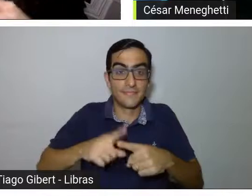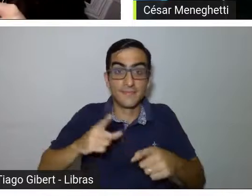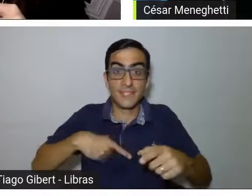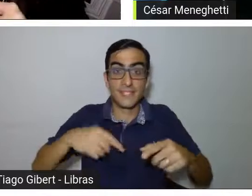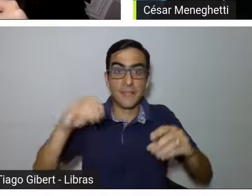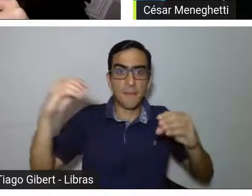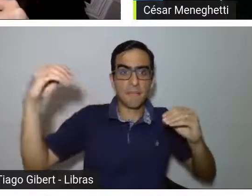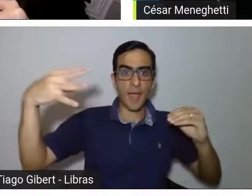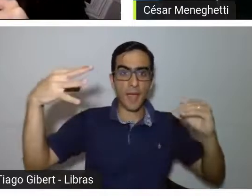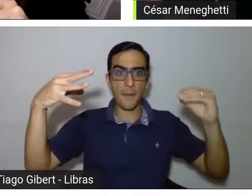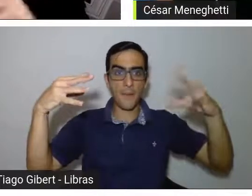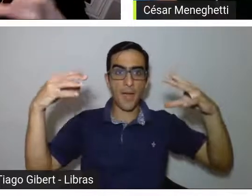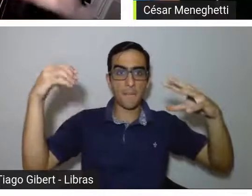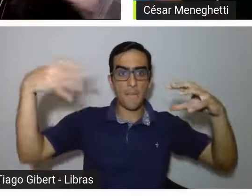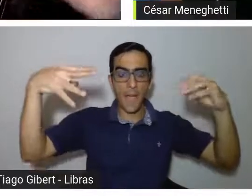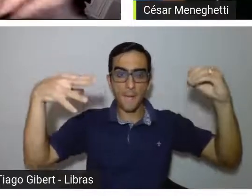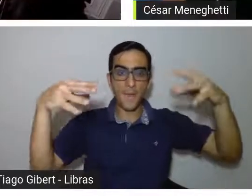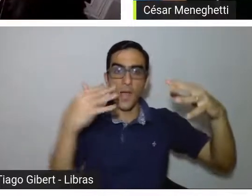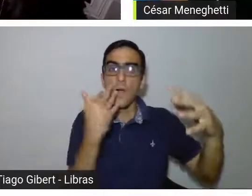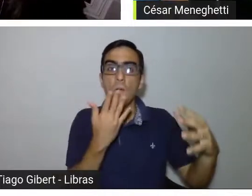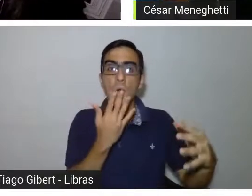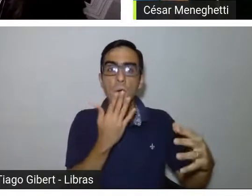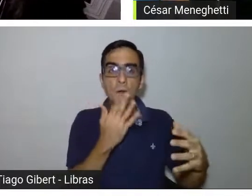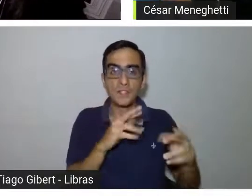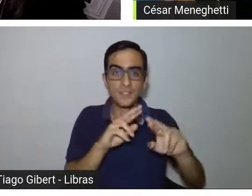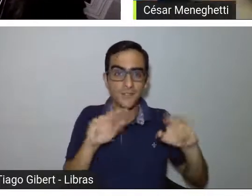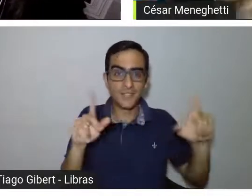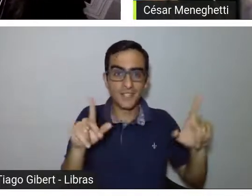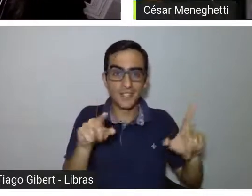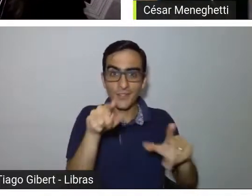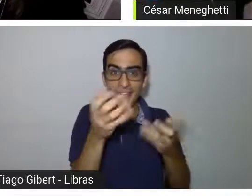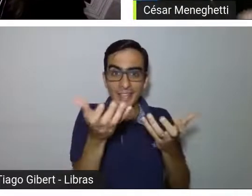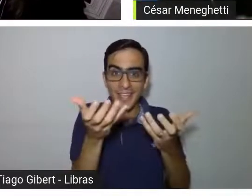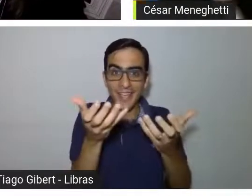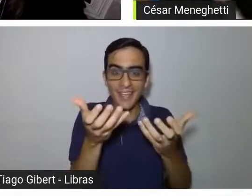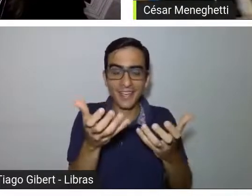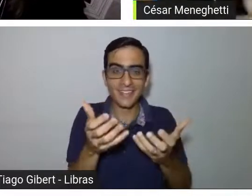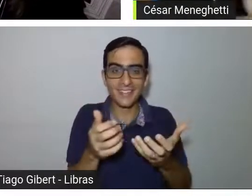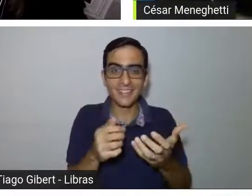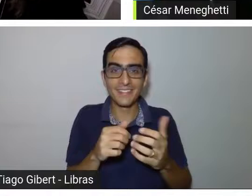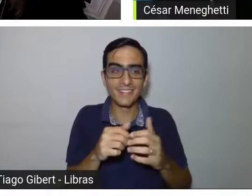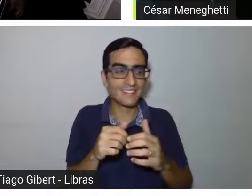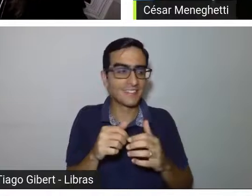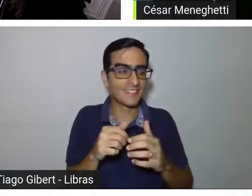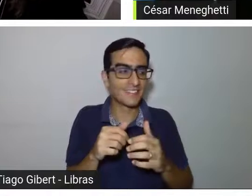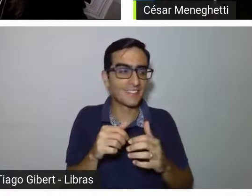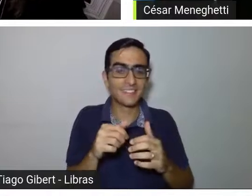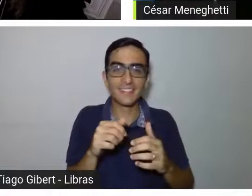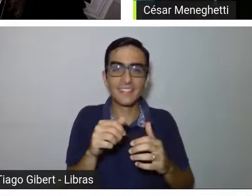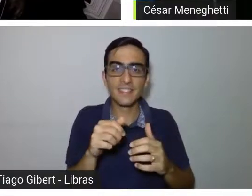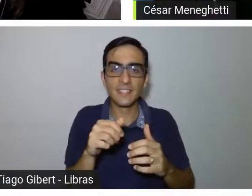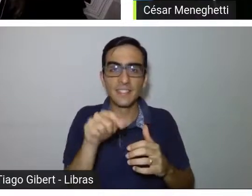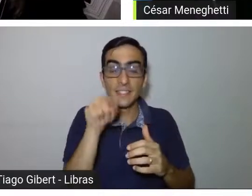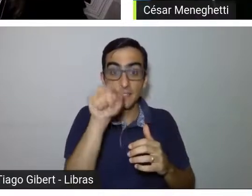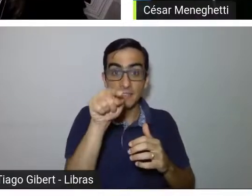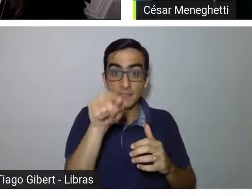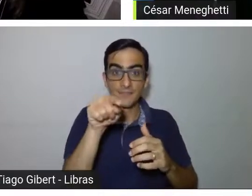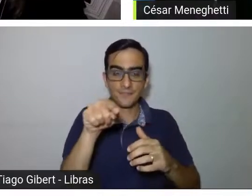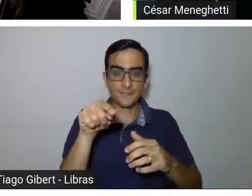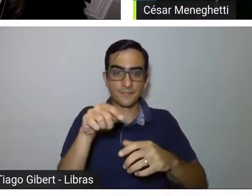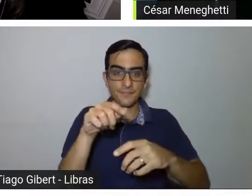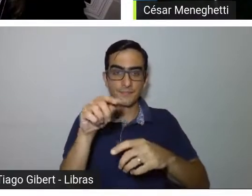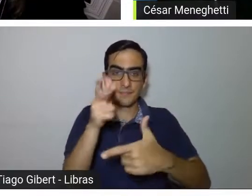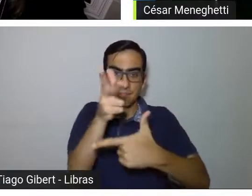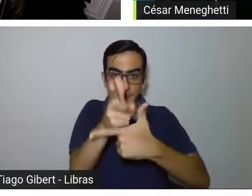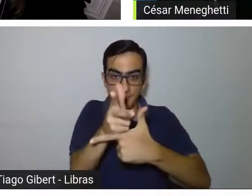luzes com cores diferentes. Você quer, fazer um pequeno loop de um Super 8,